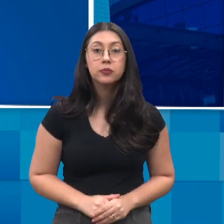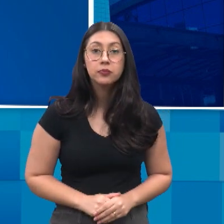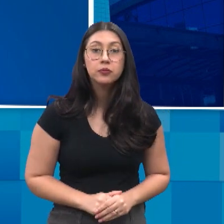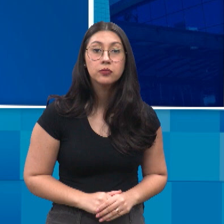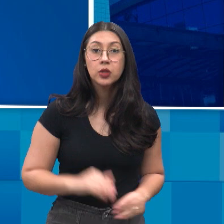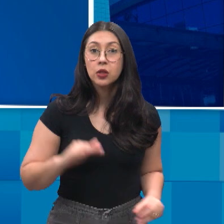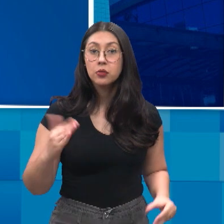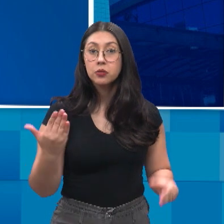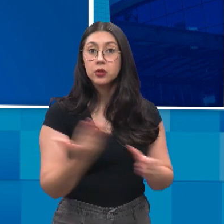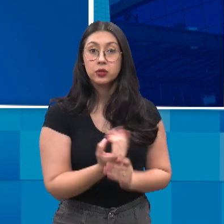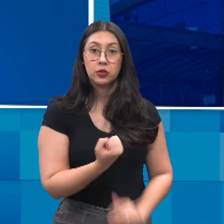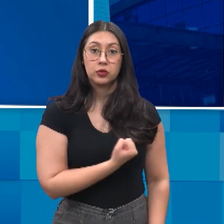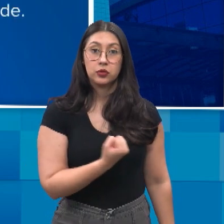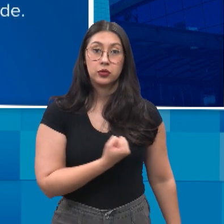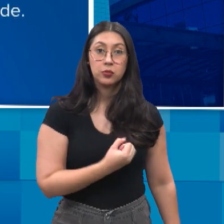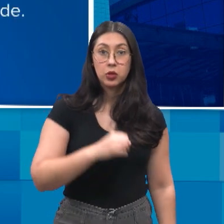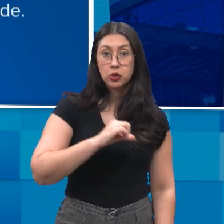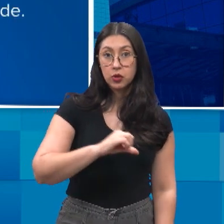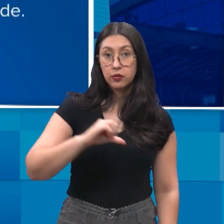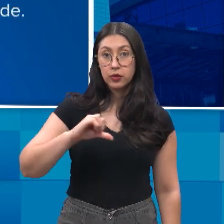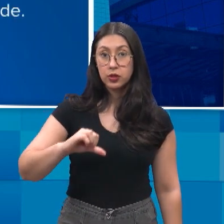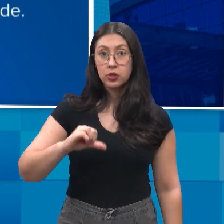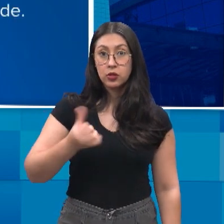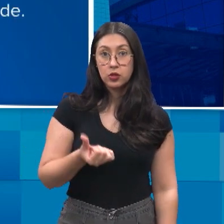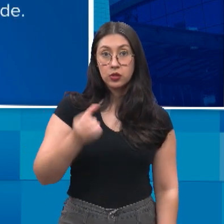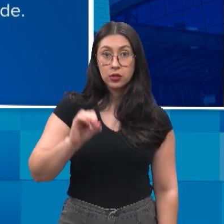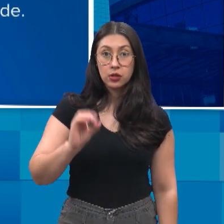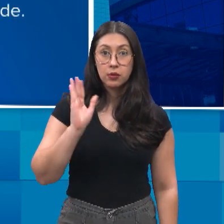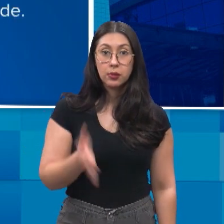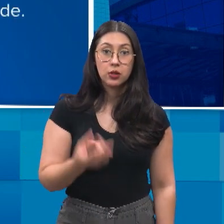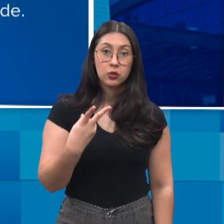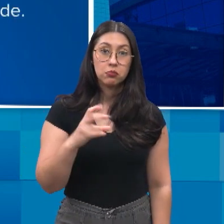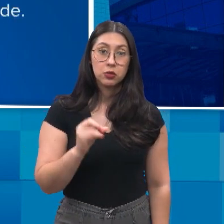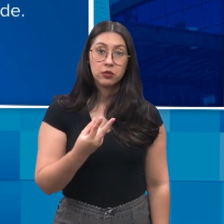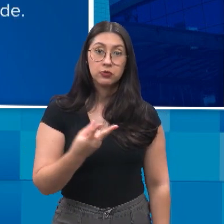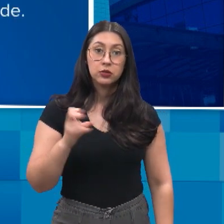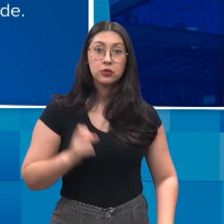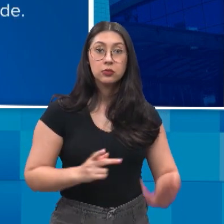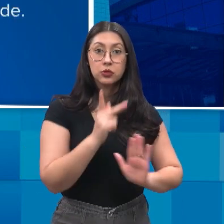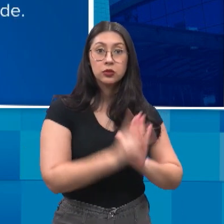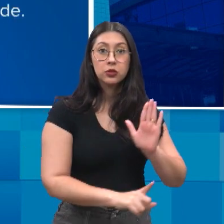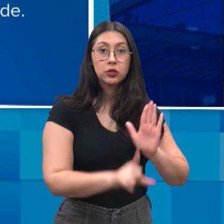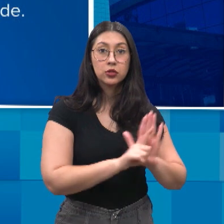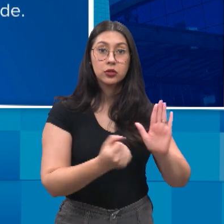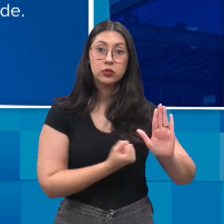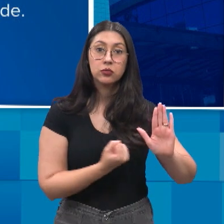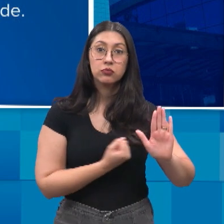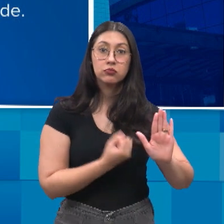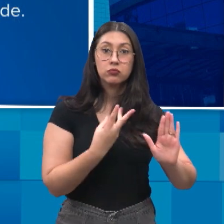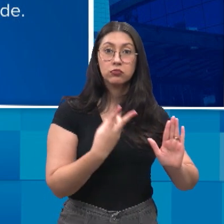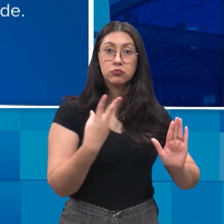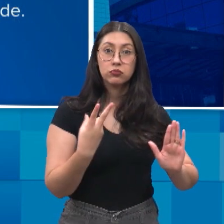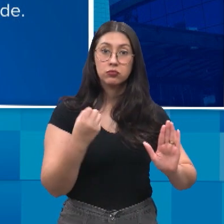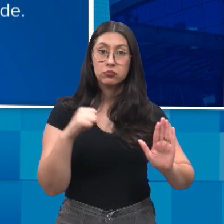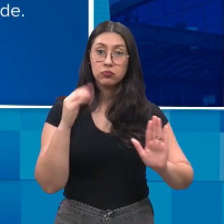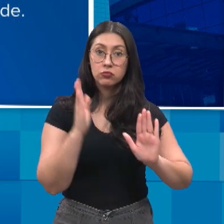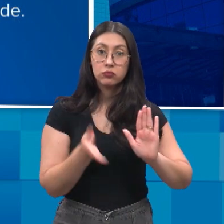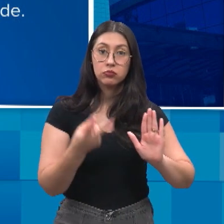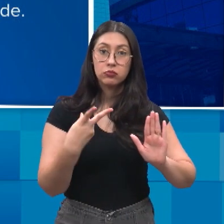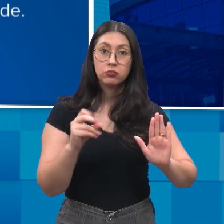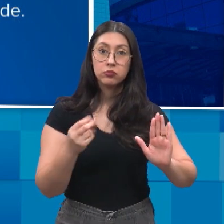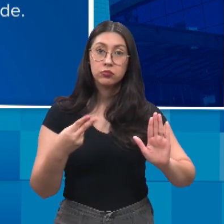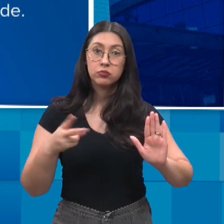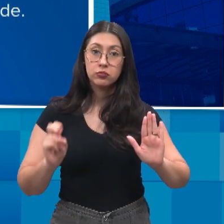Processo número 9960 de 2025, projeto de lei 328 de 2025, autoria vereadora Juliana